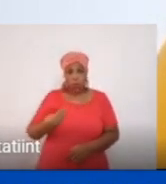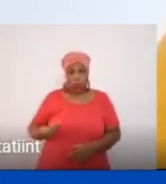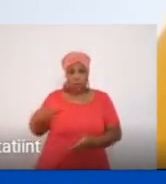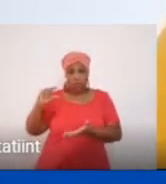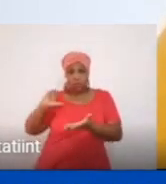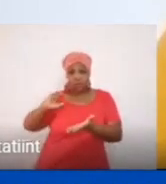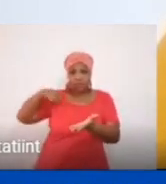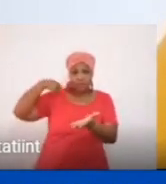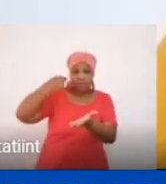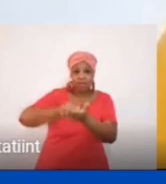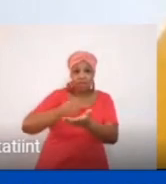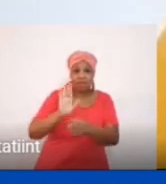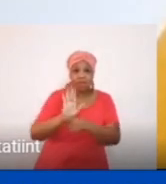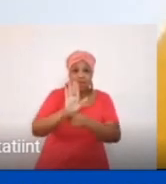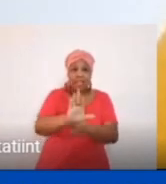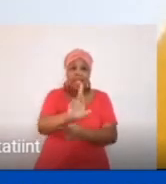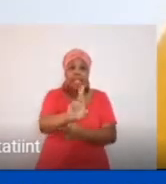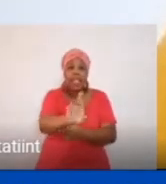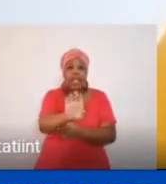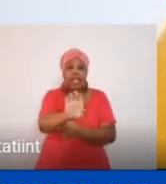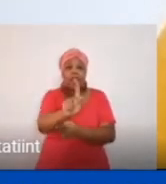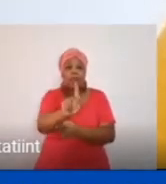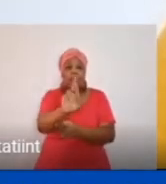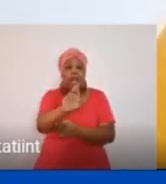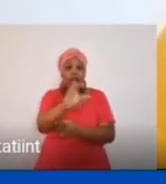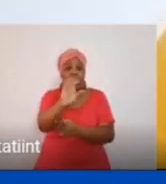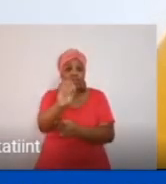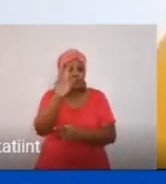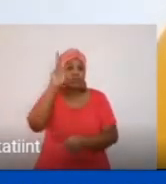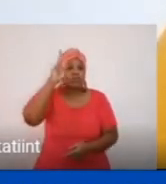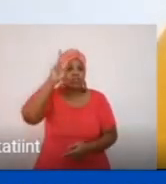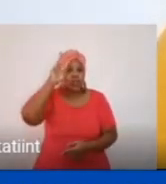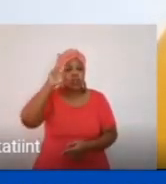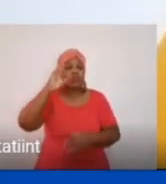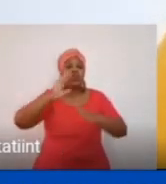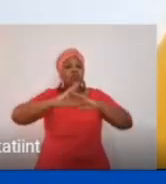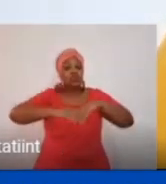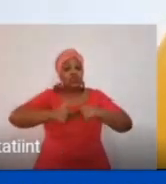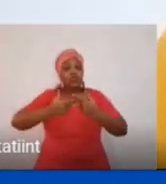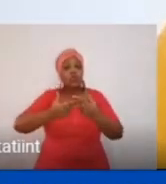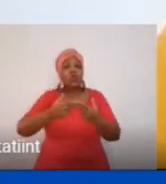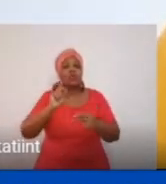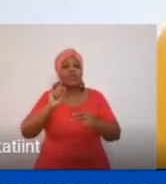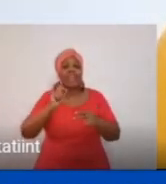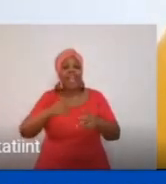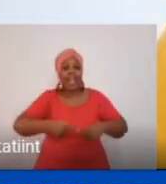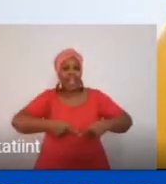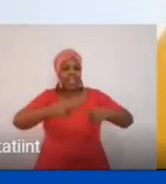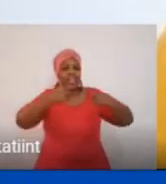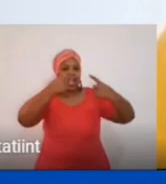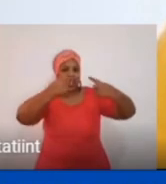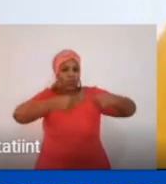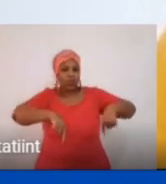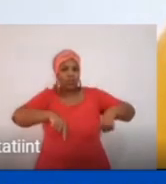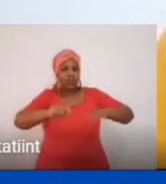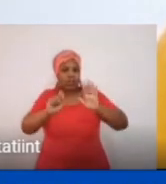histórica dessa memória sobre a guerra às drogas desde a sua opção no século XX. Então, nós